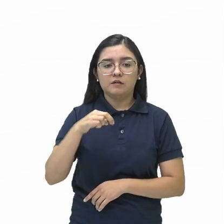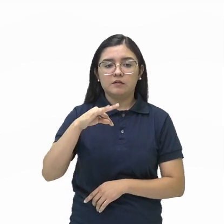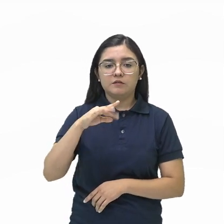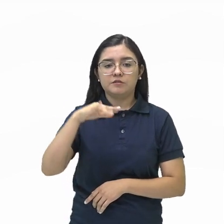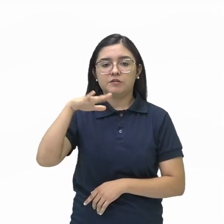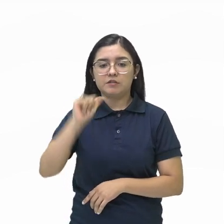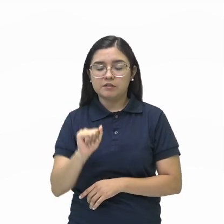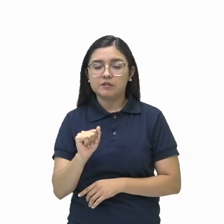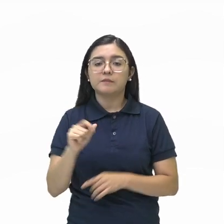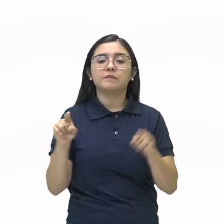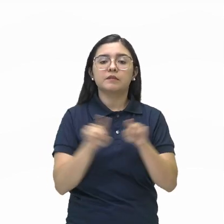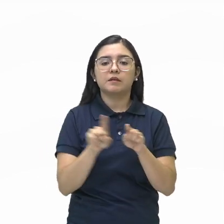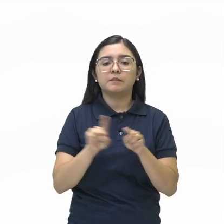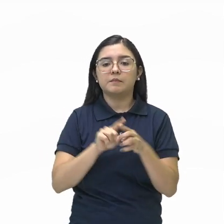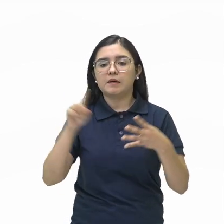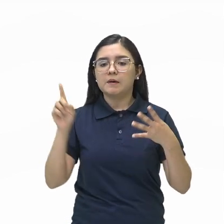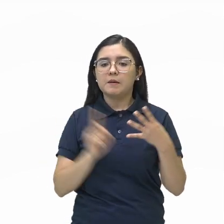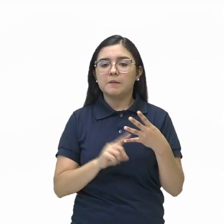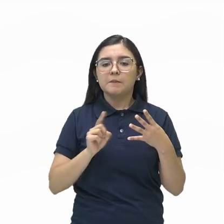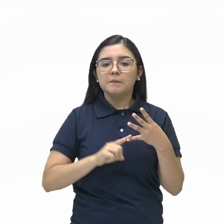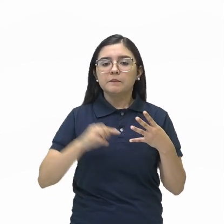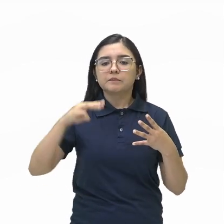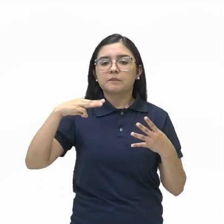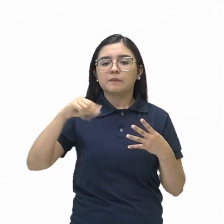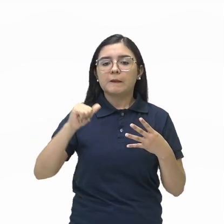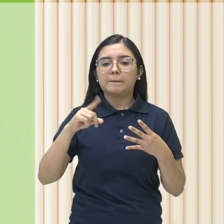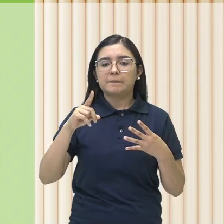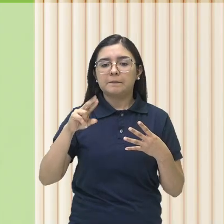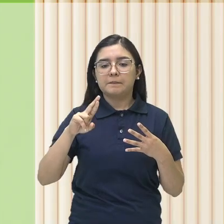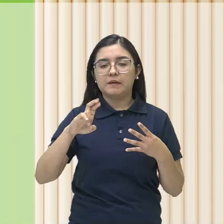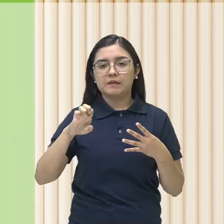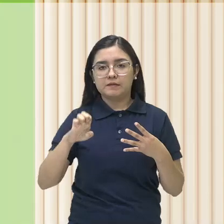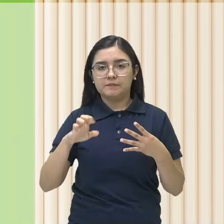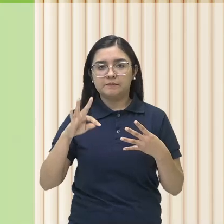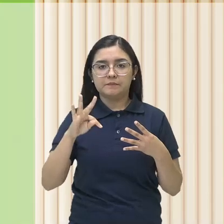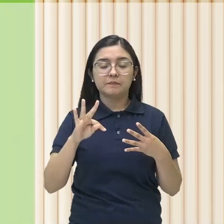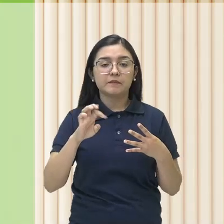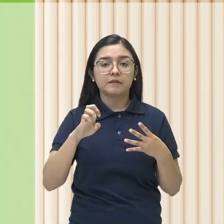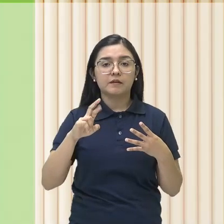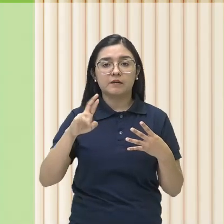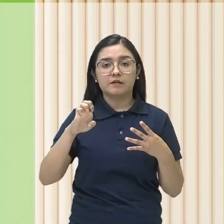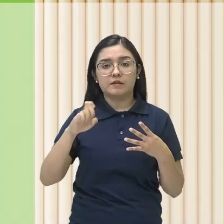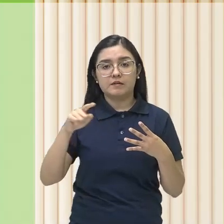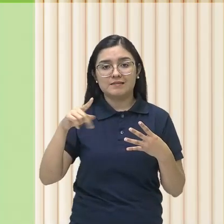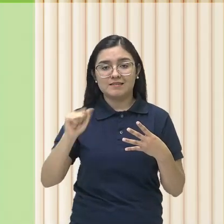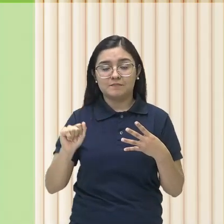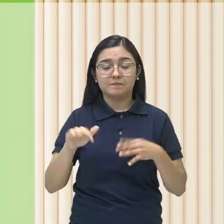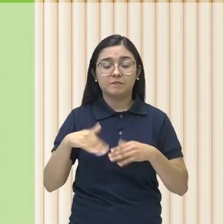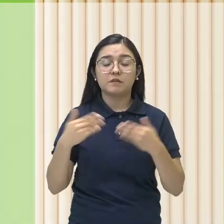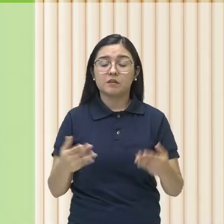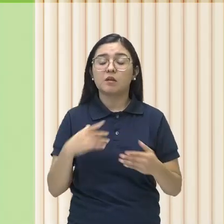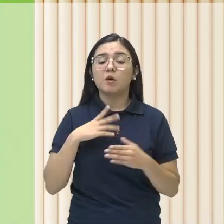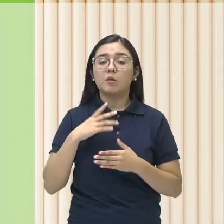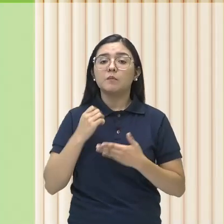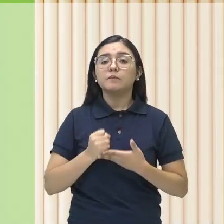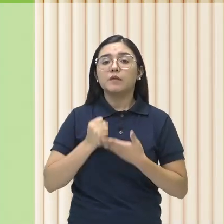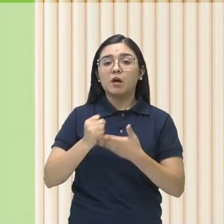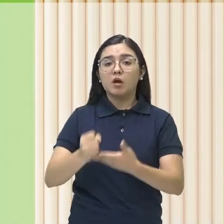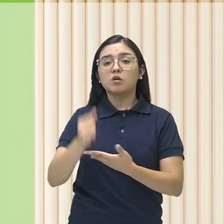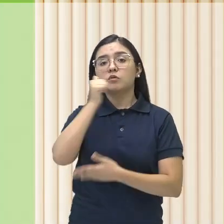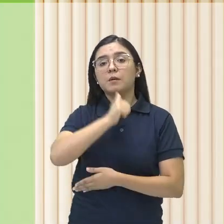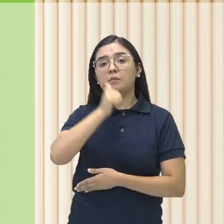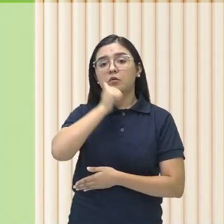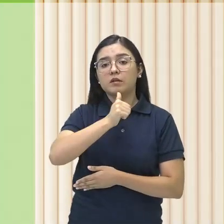Madre Teresa de Calcutá, aqui só para a gente iniciar a aula de hoje, falando um pouquinho do quanto a contribuição feminina é importante não somente